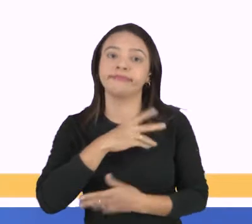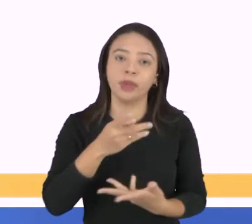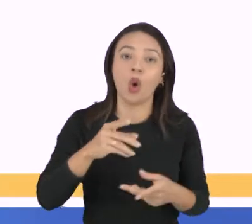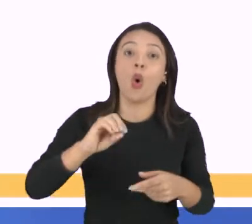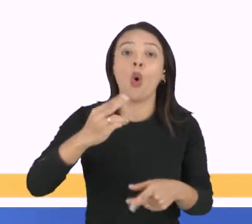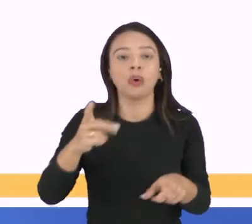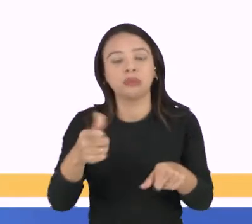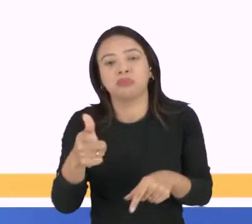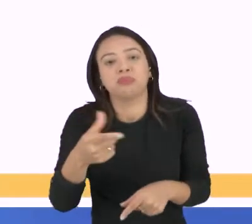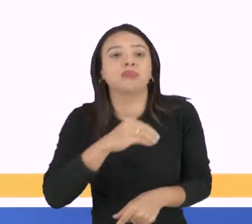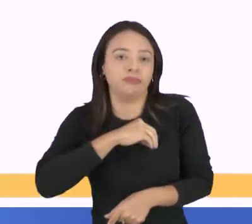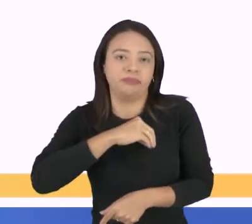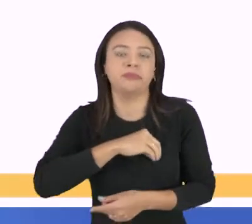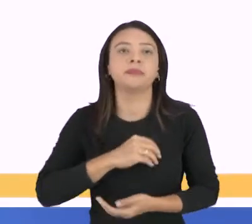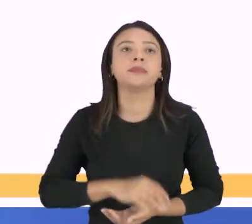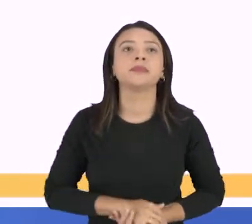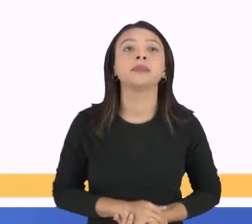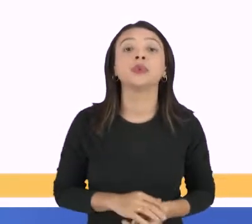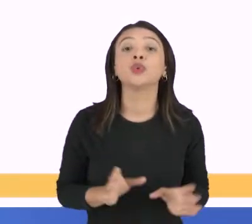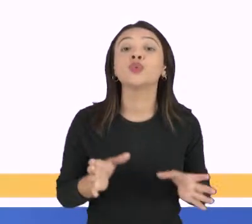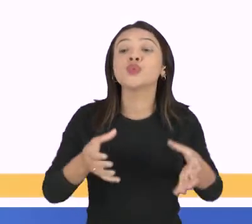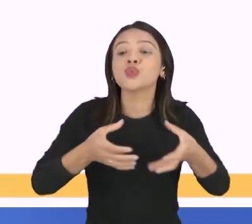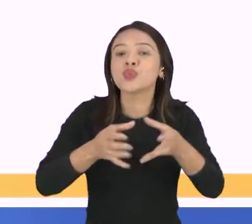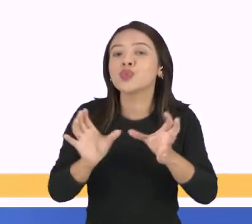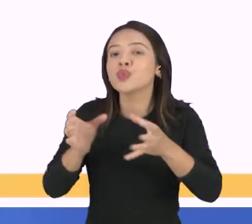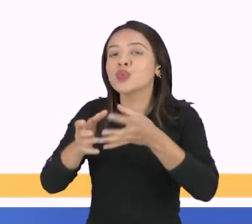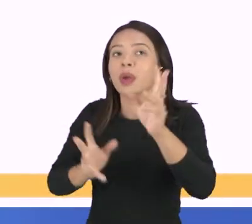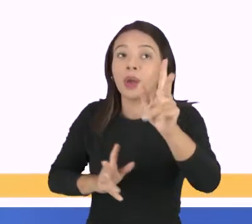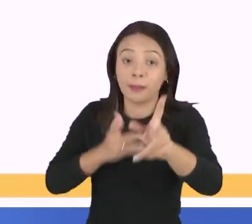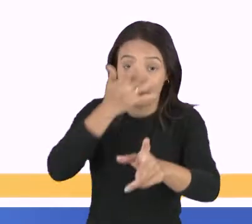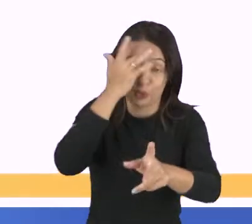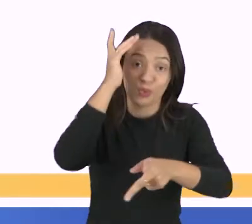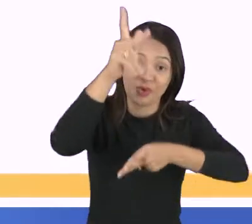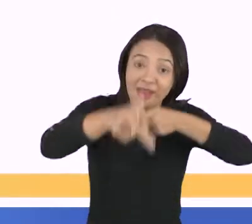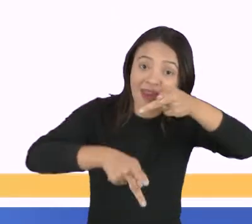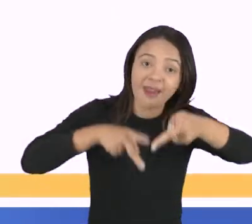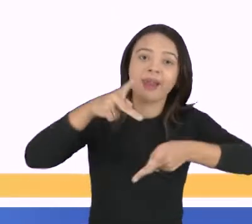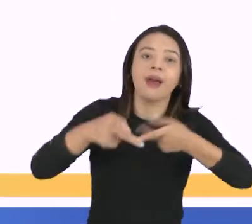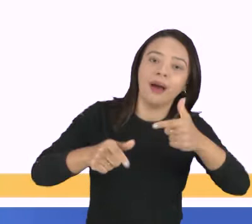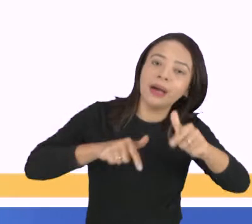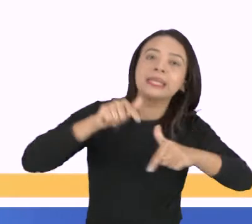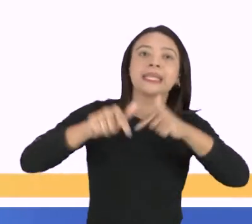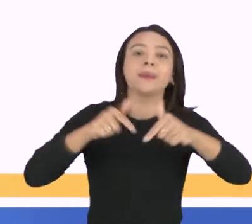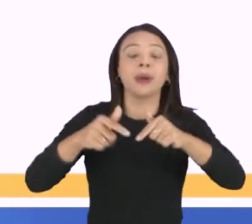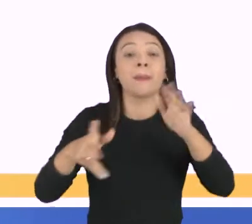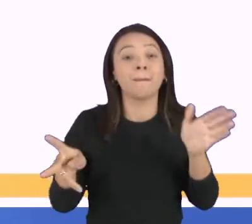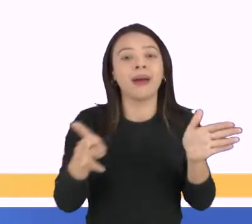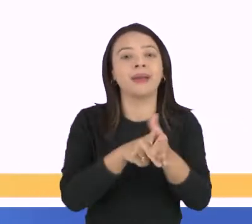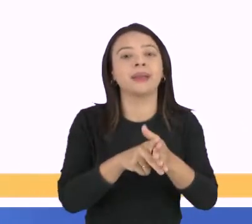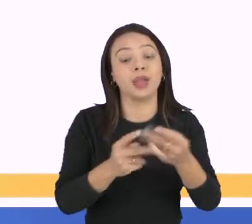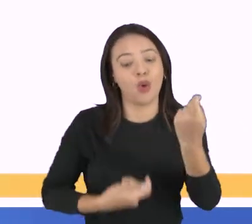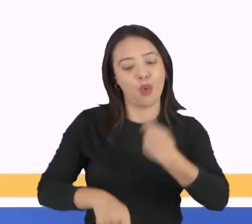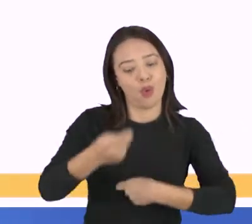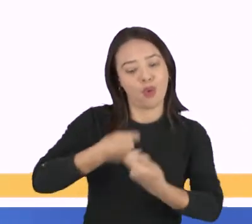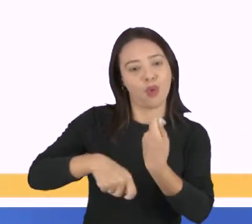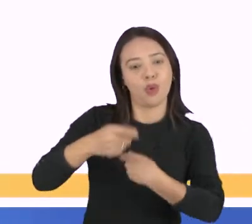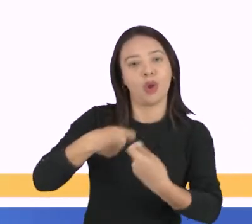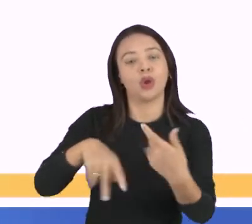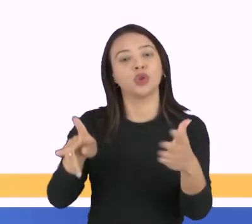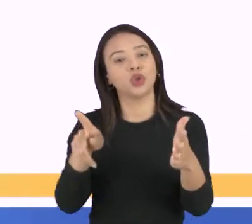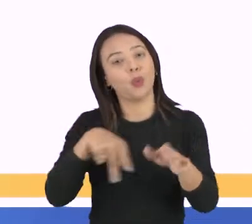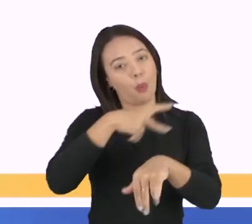assalariada. Conjunto dos trabalhadores que participam da vida econômica de um país. Necessita de uso